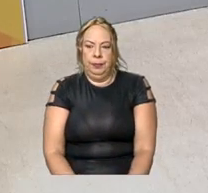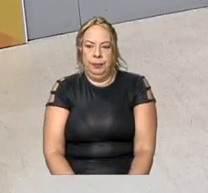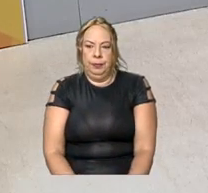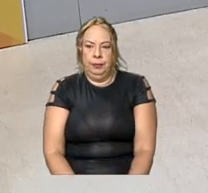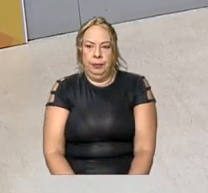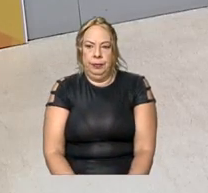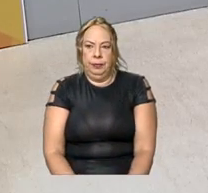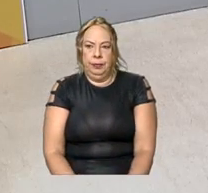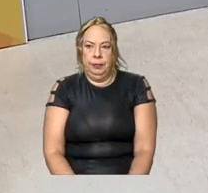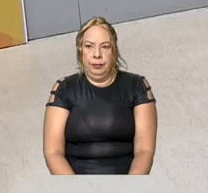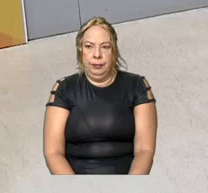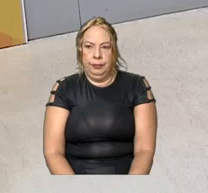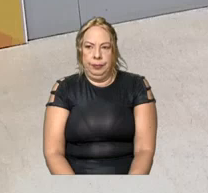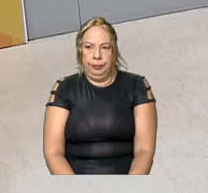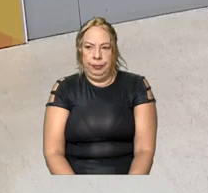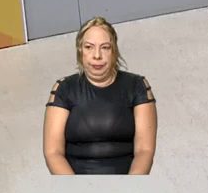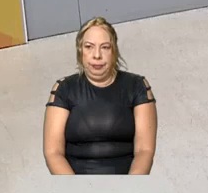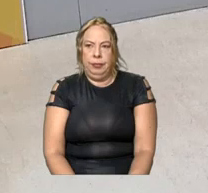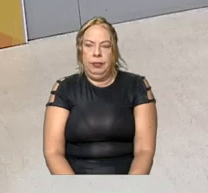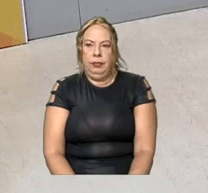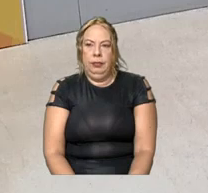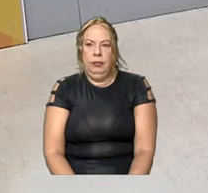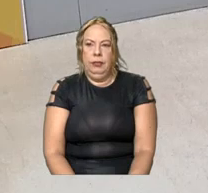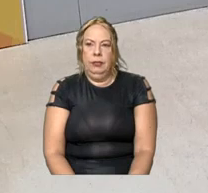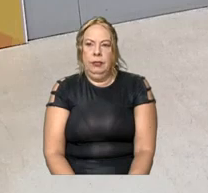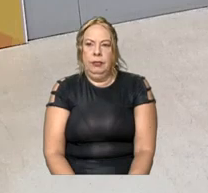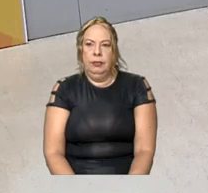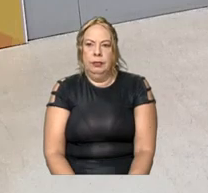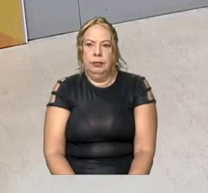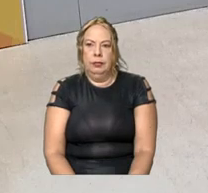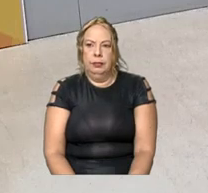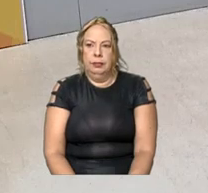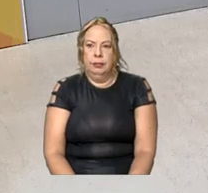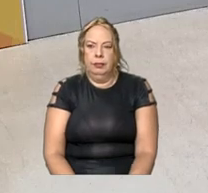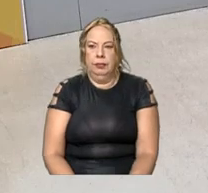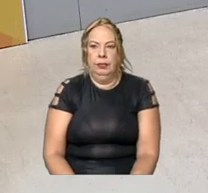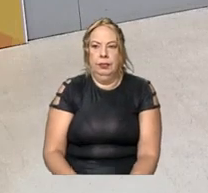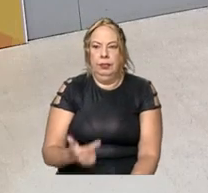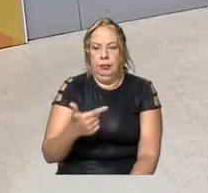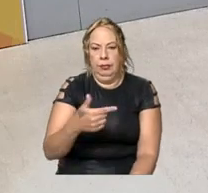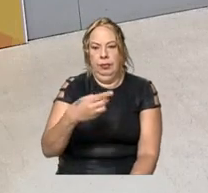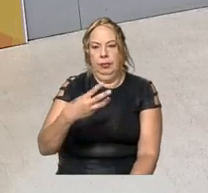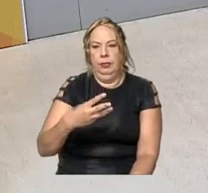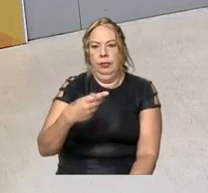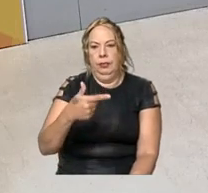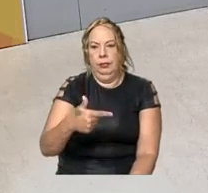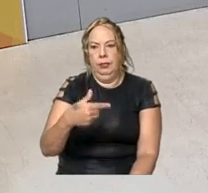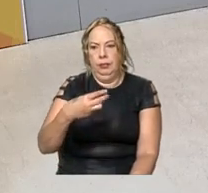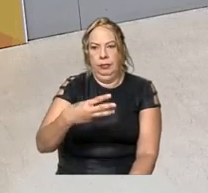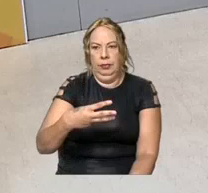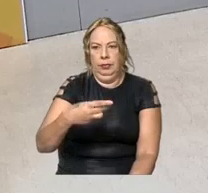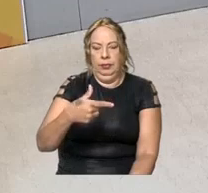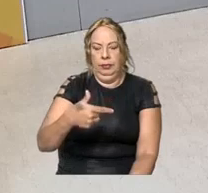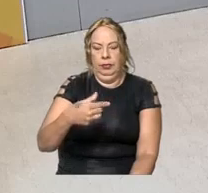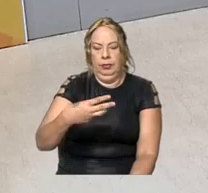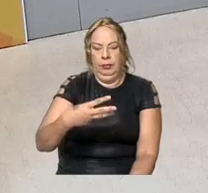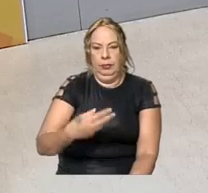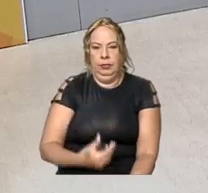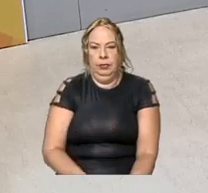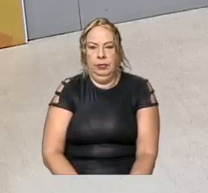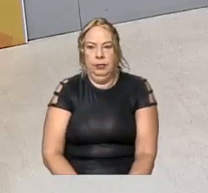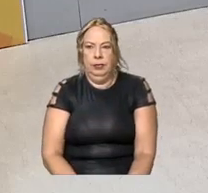Clara! Simbora, Clarinha! Começa com 23. 23, o time